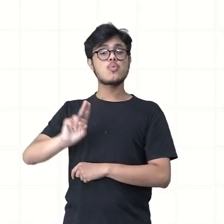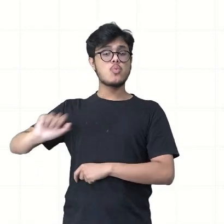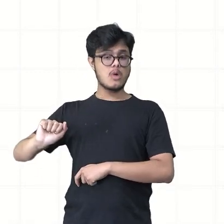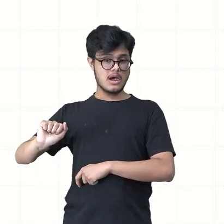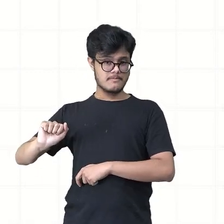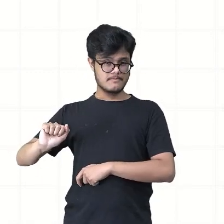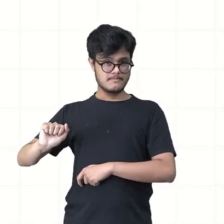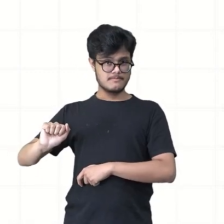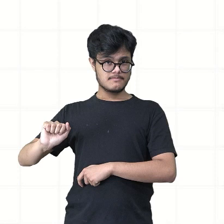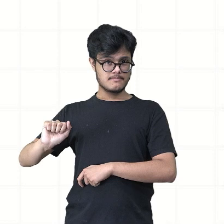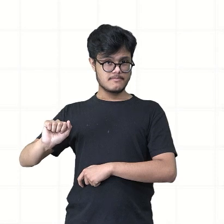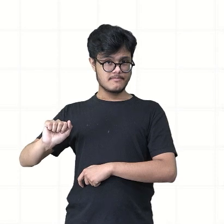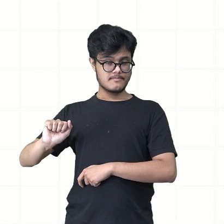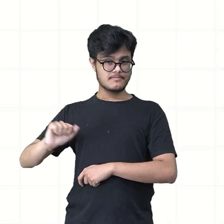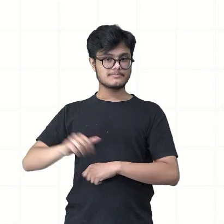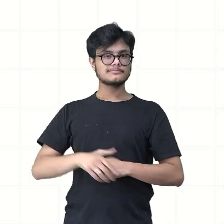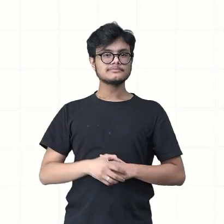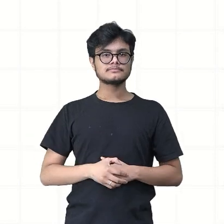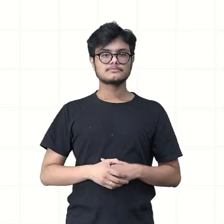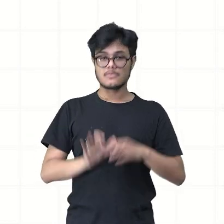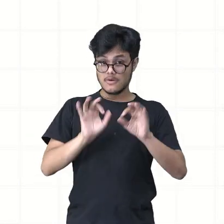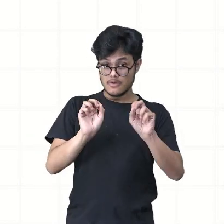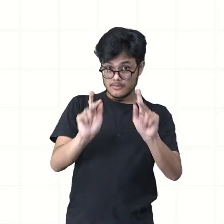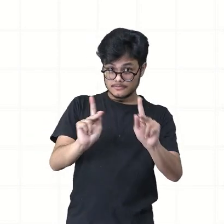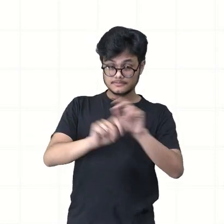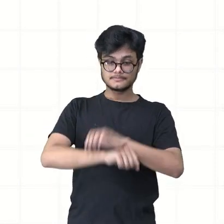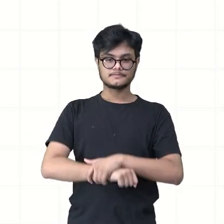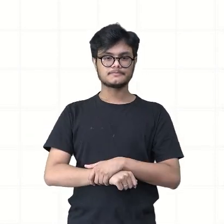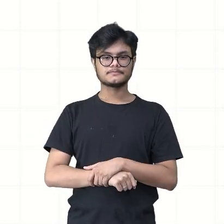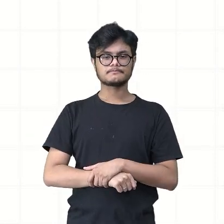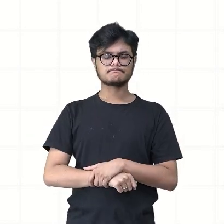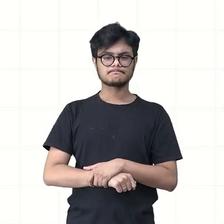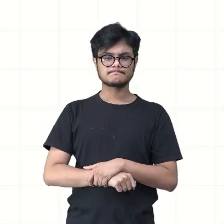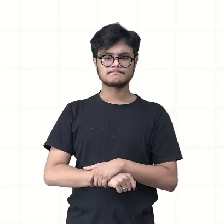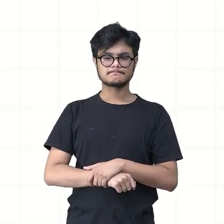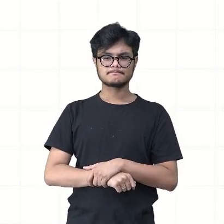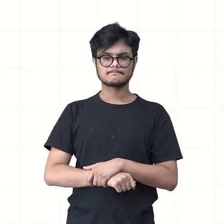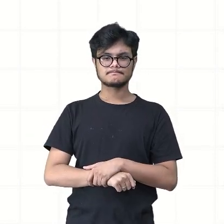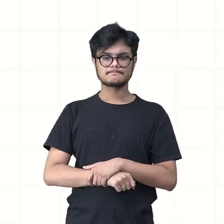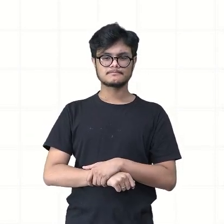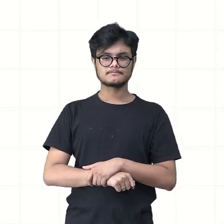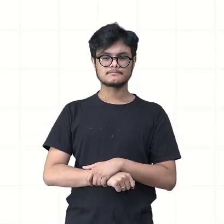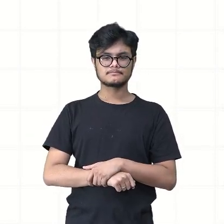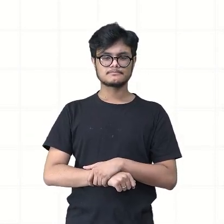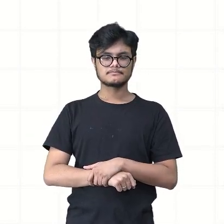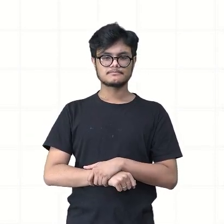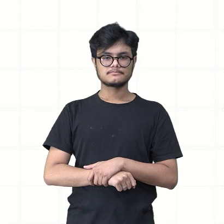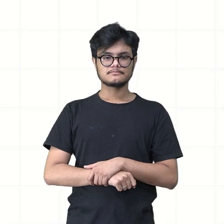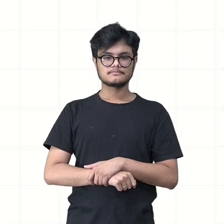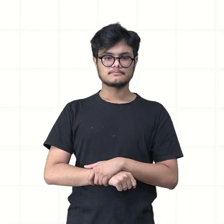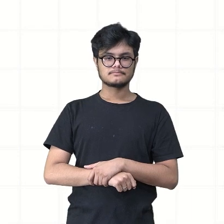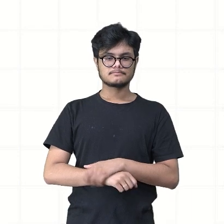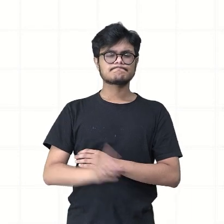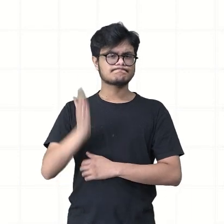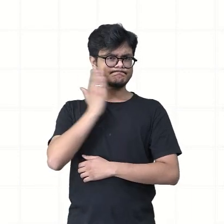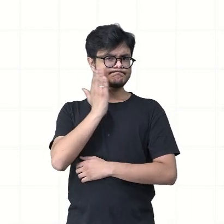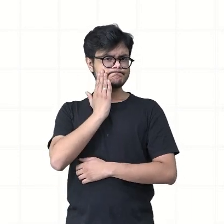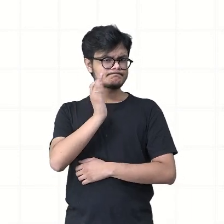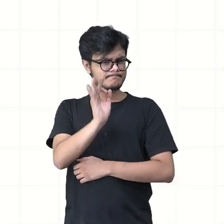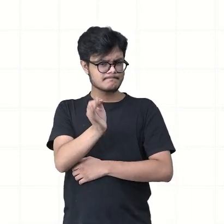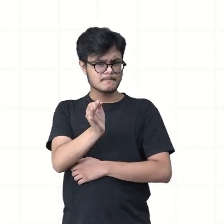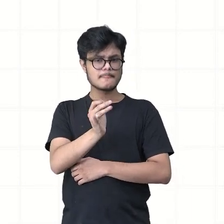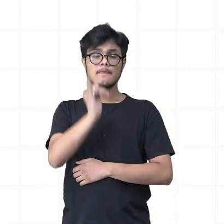ela em unidades astronômicas. Então, olha só, o que a gente sabe é que